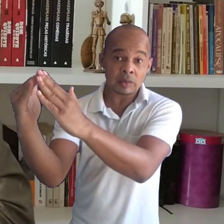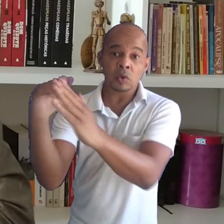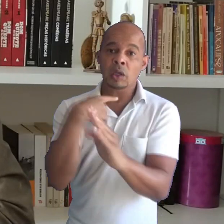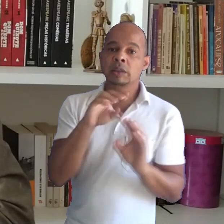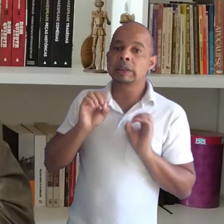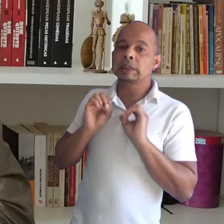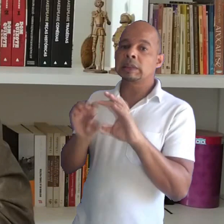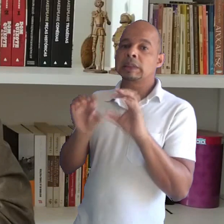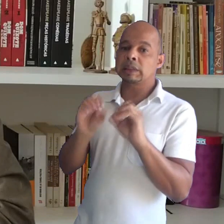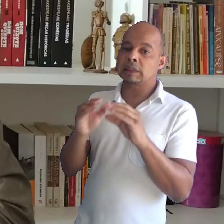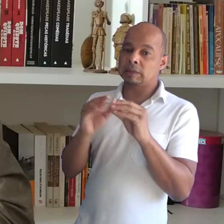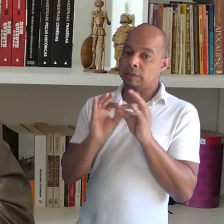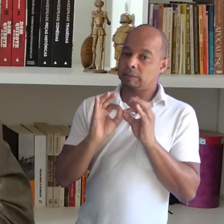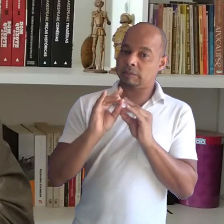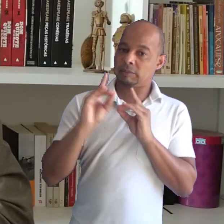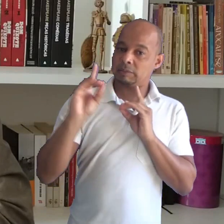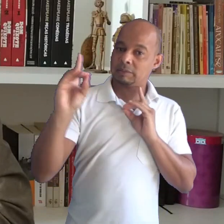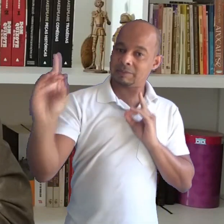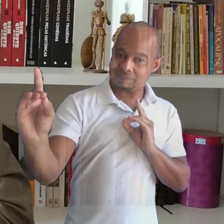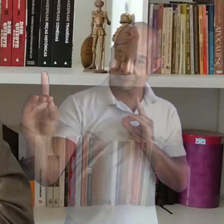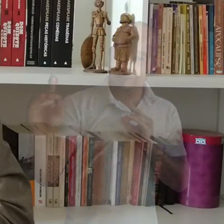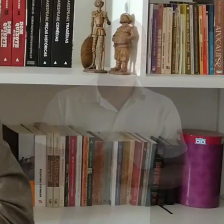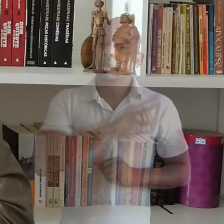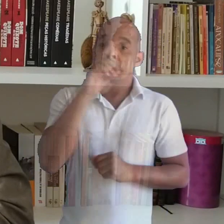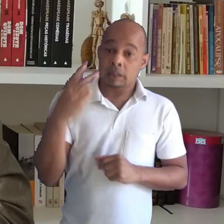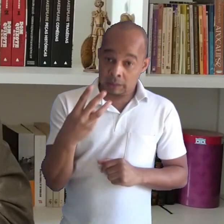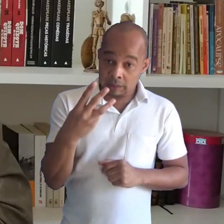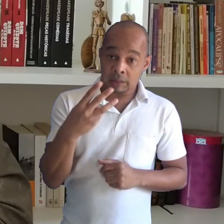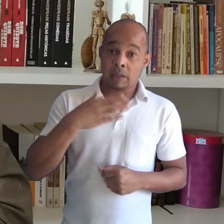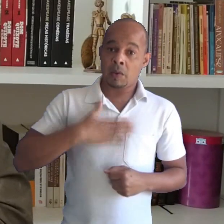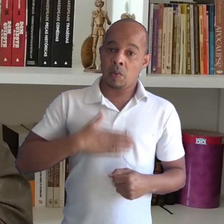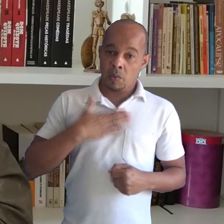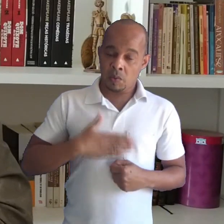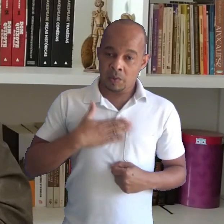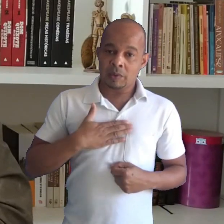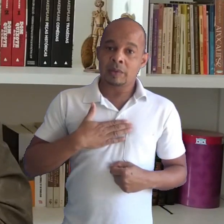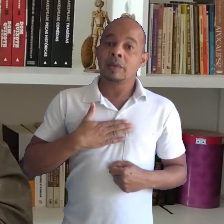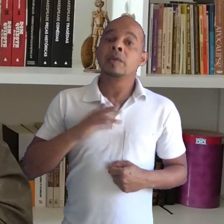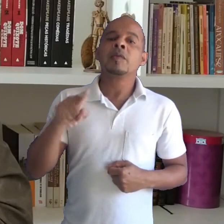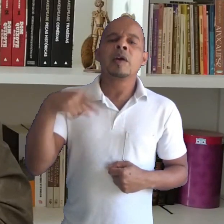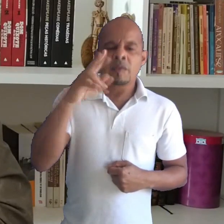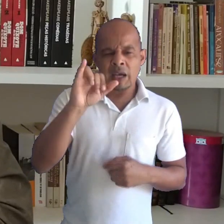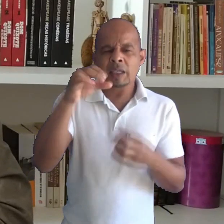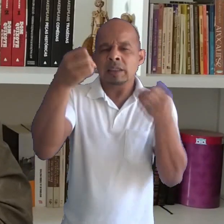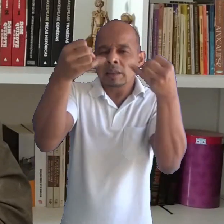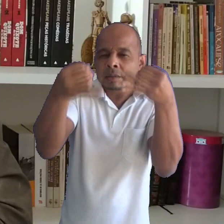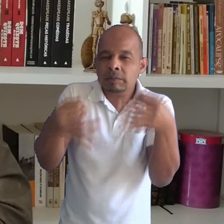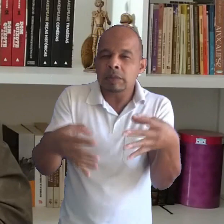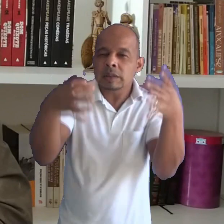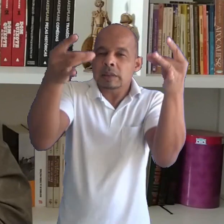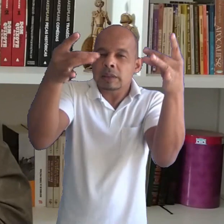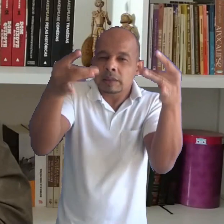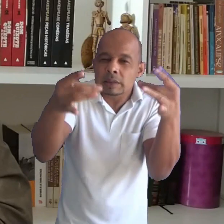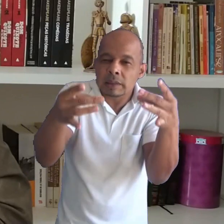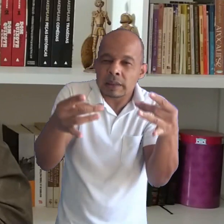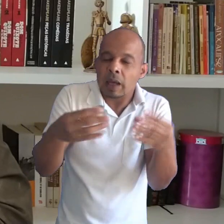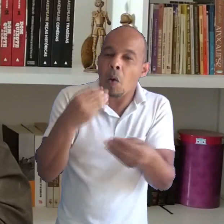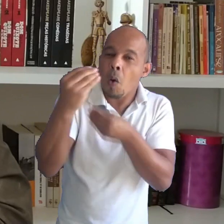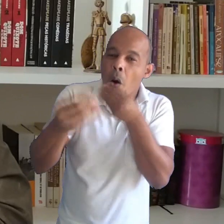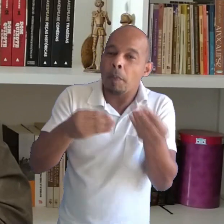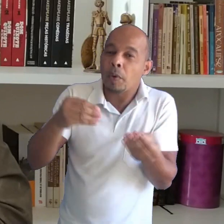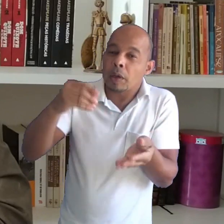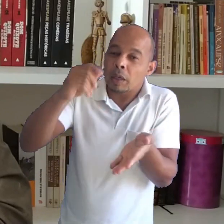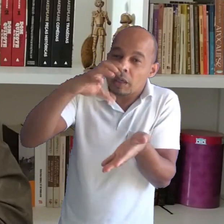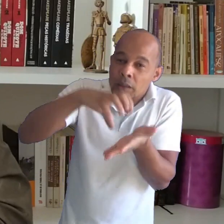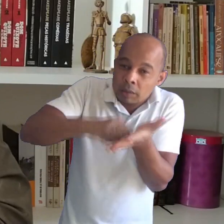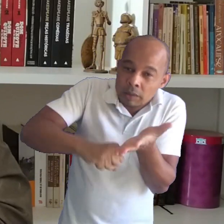ensino remoto emergencial que começa no dia 3 de agosto. Nos próximos dias, nós divulgaremos os procedimentos para ativação